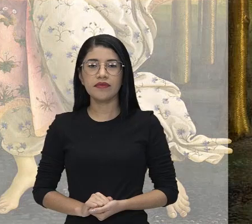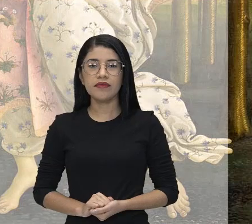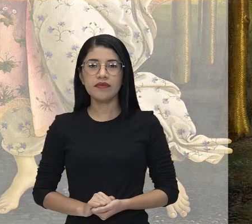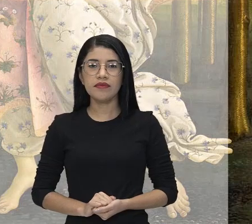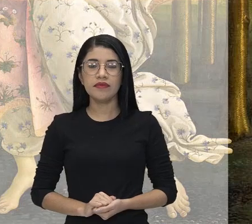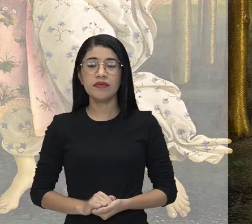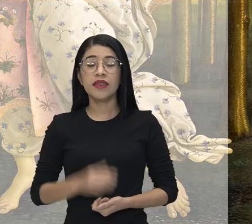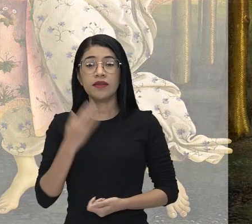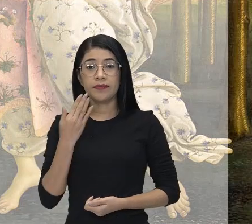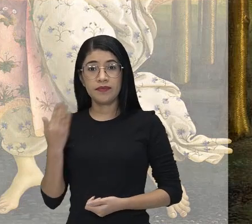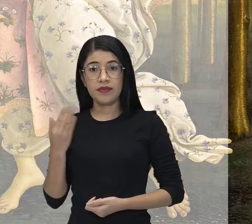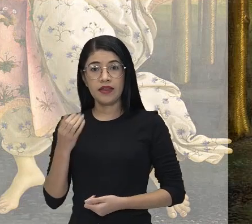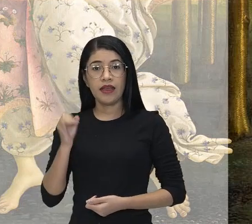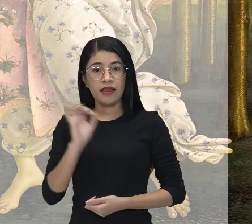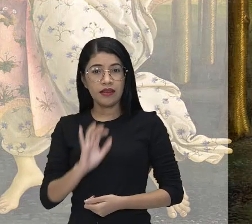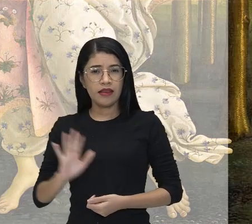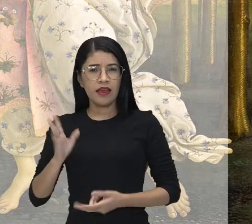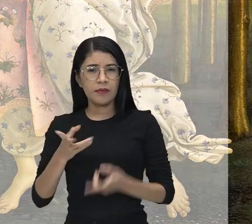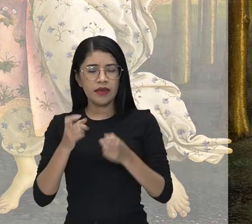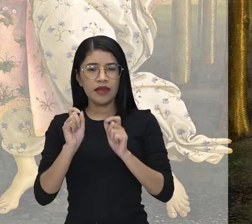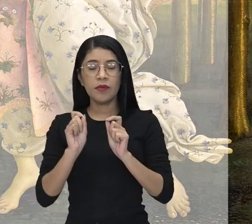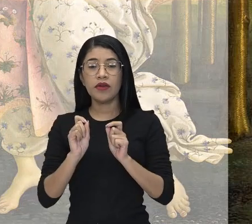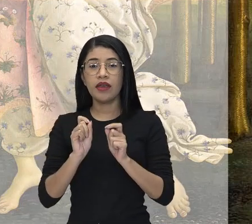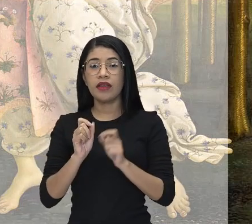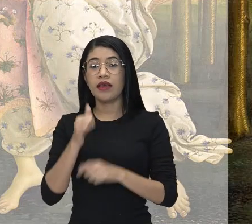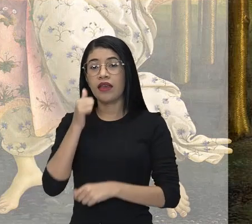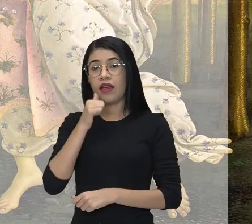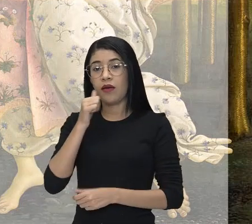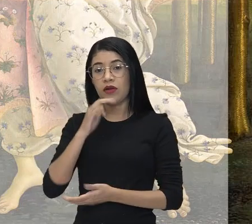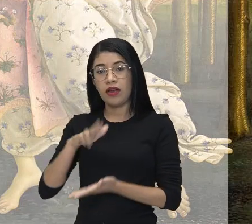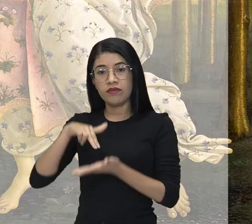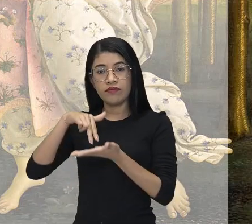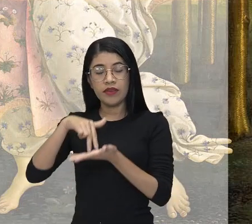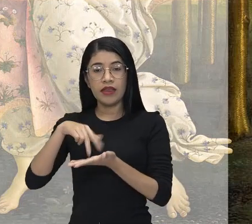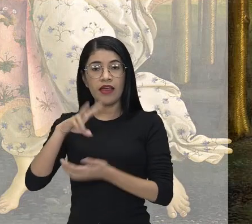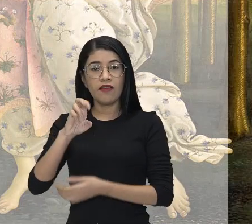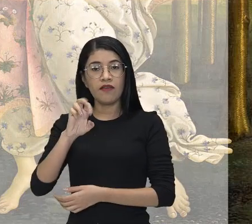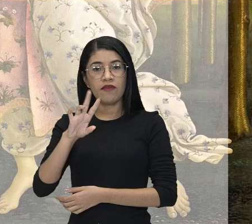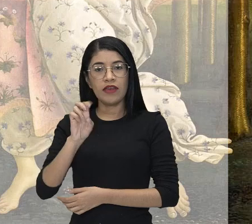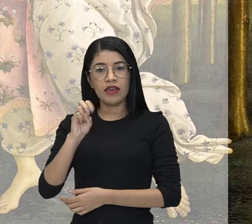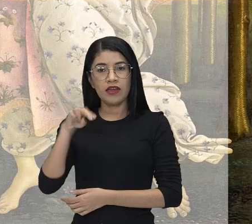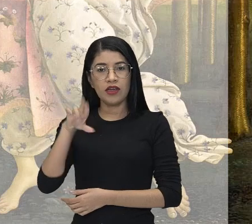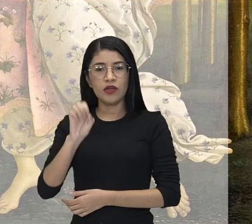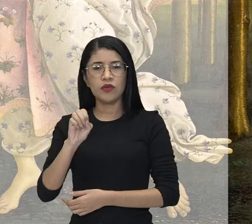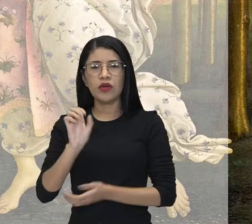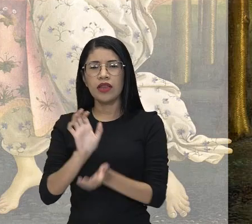podem observar, nós temos aí no centro a Vênus emergindo de uma